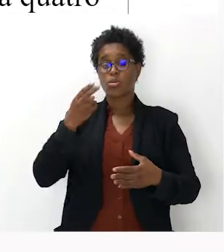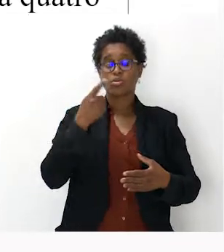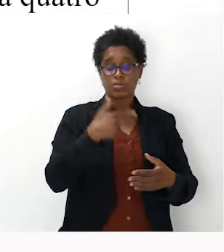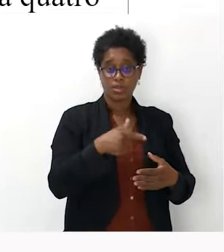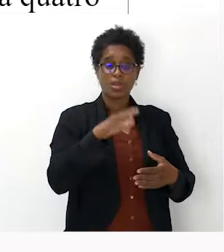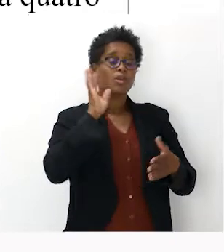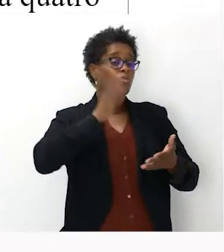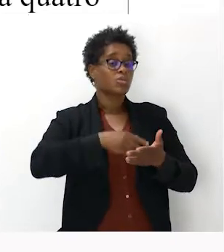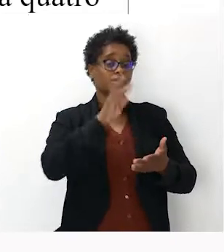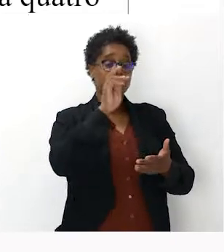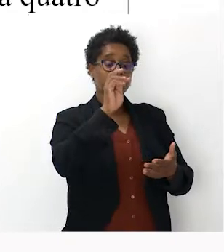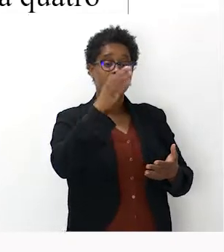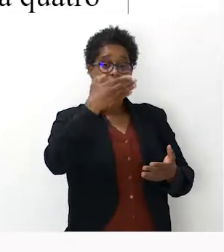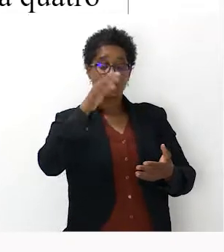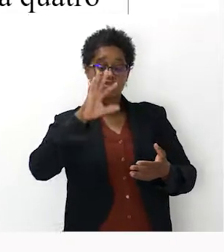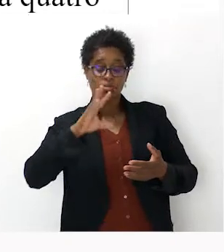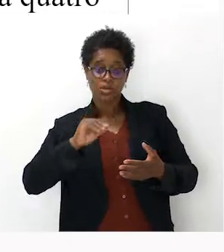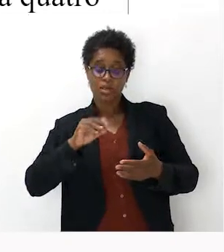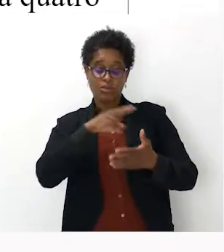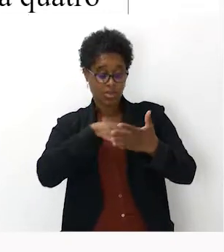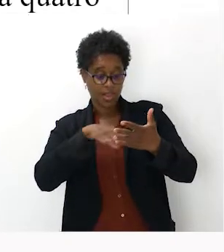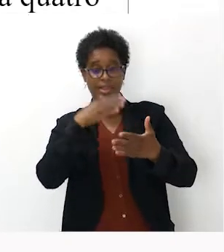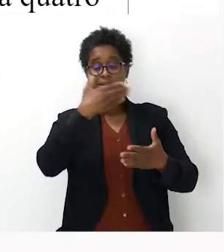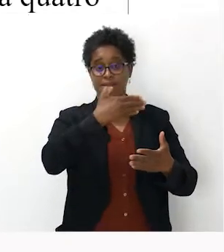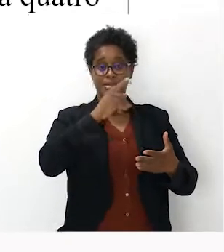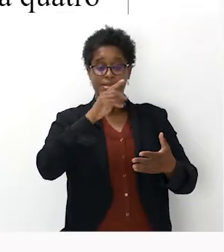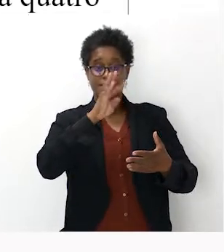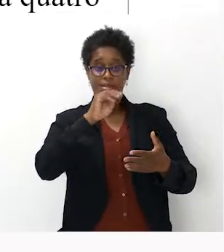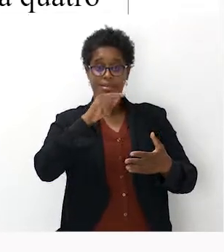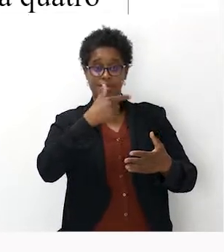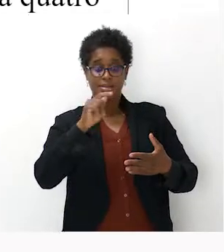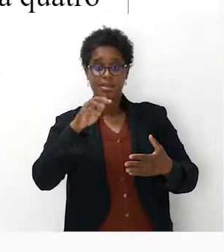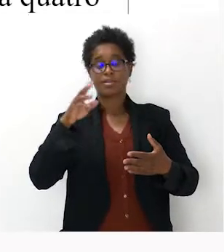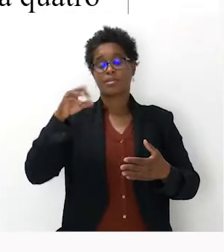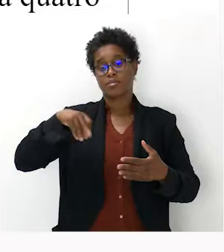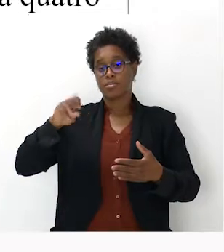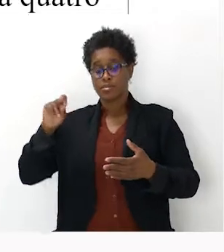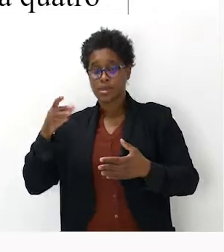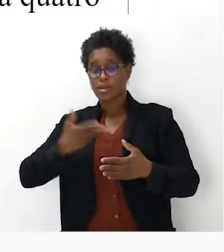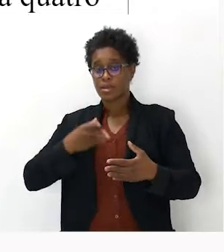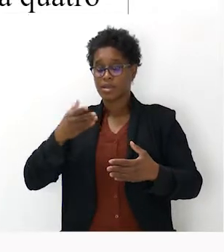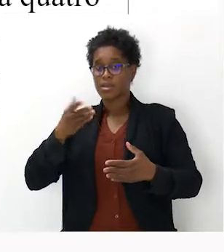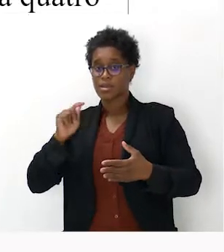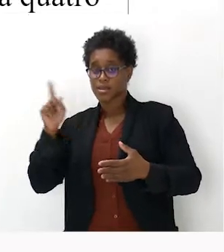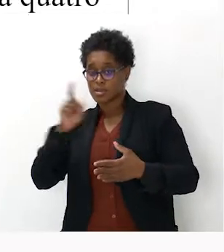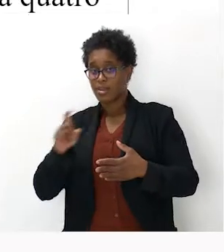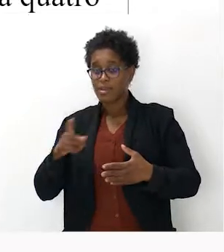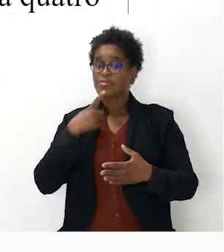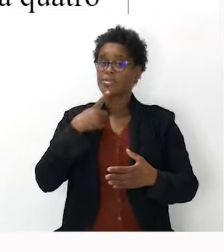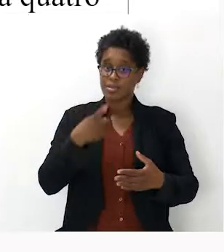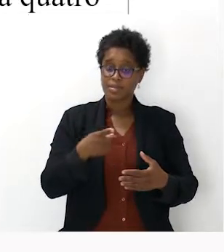nós vamos ler 7 para 10 ou 7 está para 10.